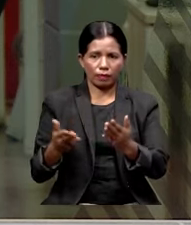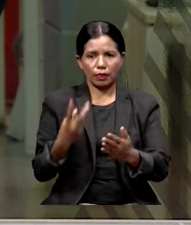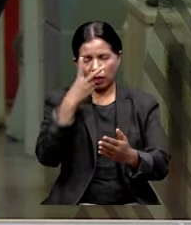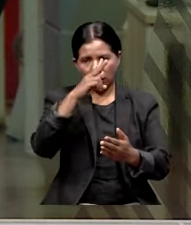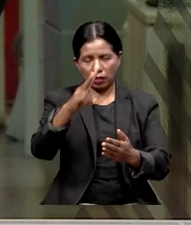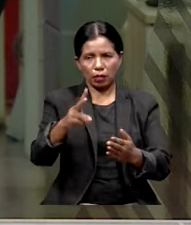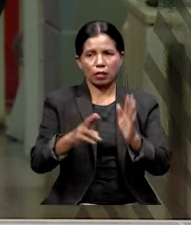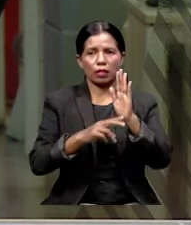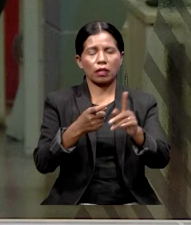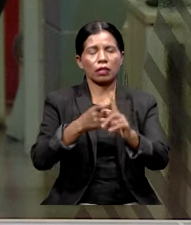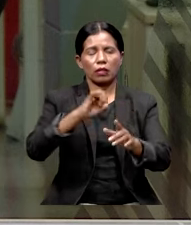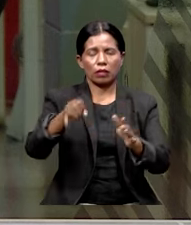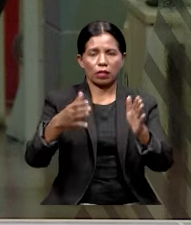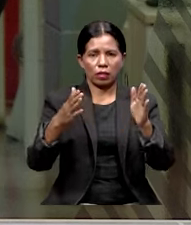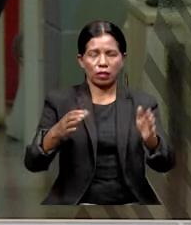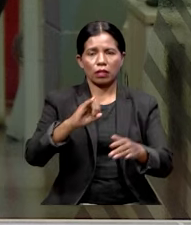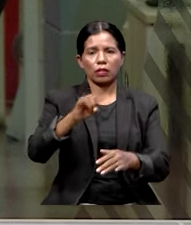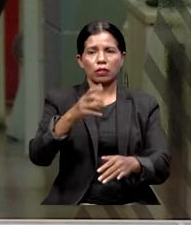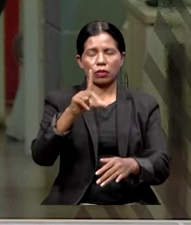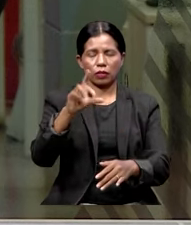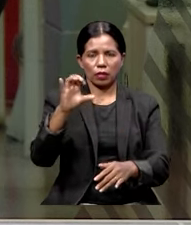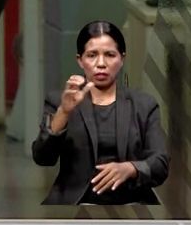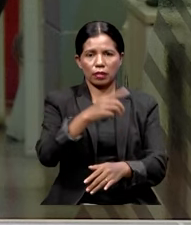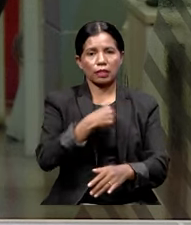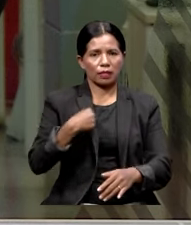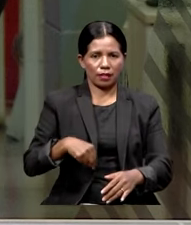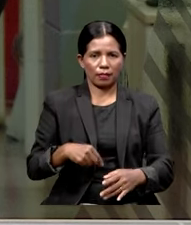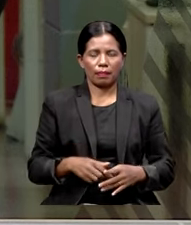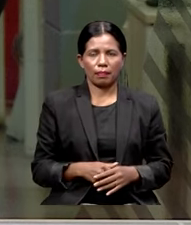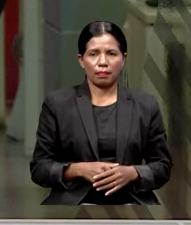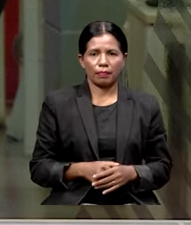acompanha a reportagem do jornalista Júlia da Costa, de Shanghai, China.